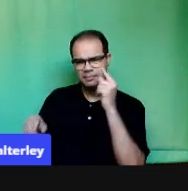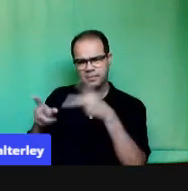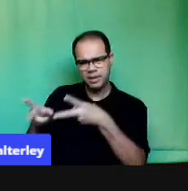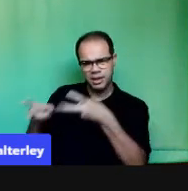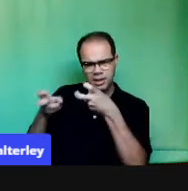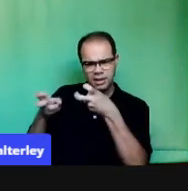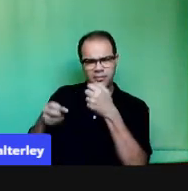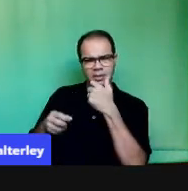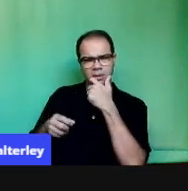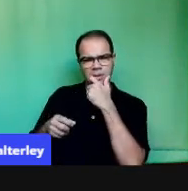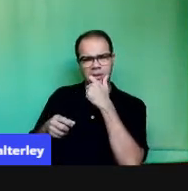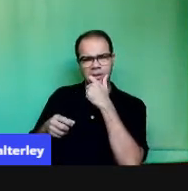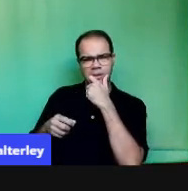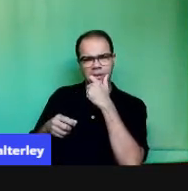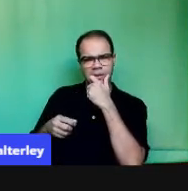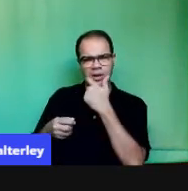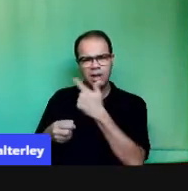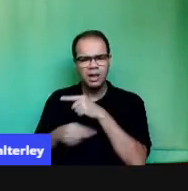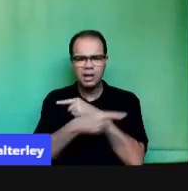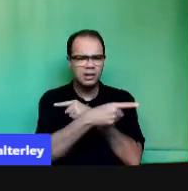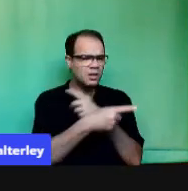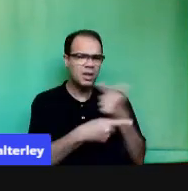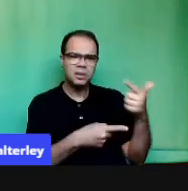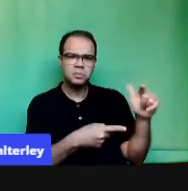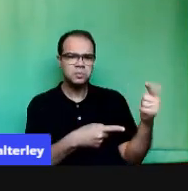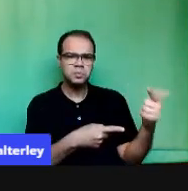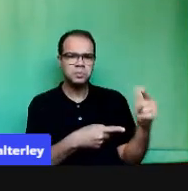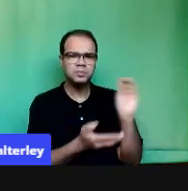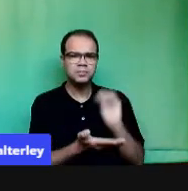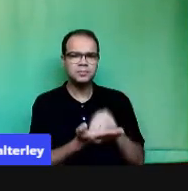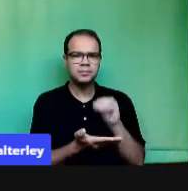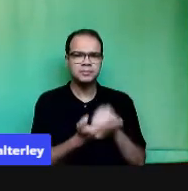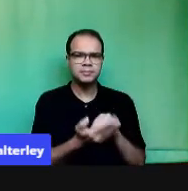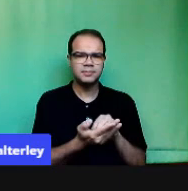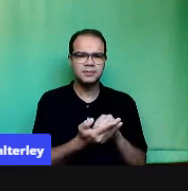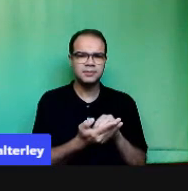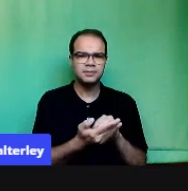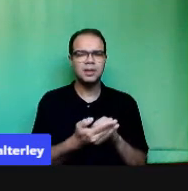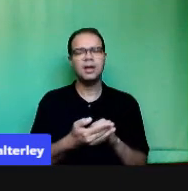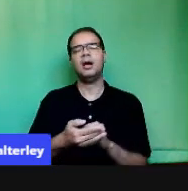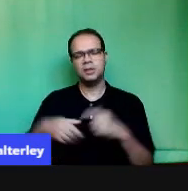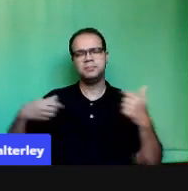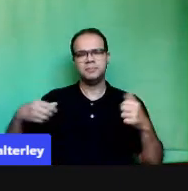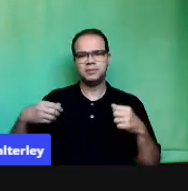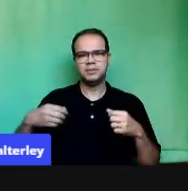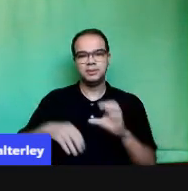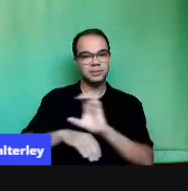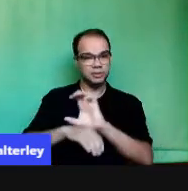ela não aparece em outras redes. Por quê? Porque foi uma decisão coletiva dos professores de ciências